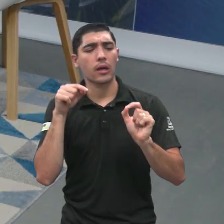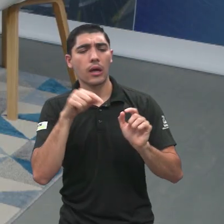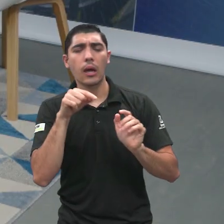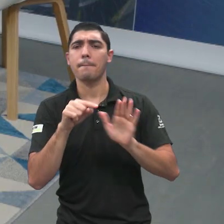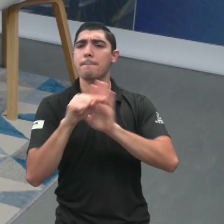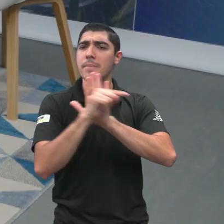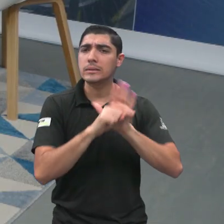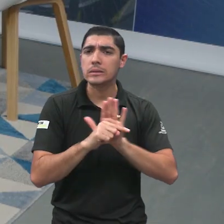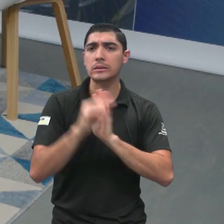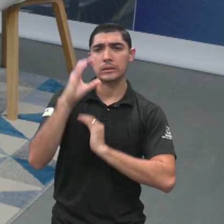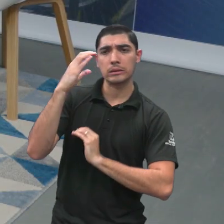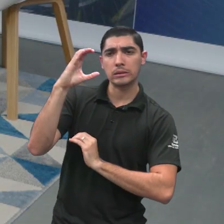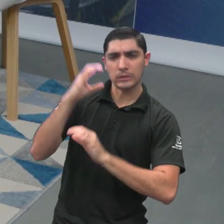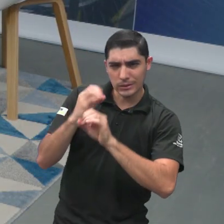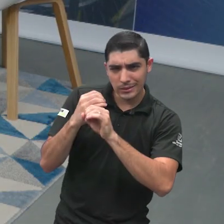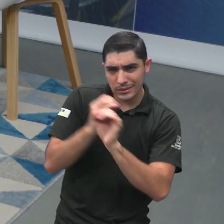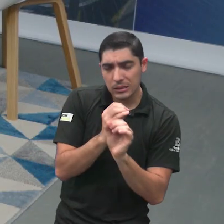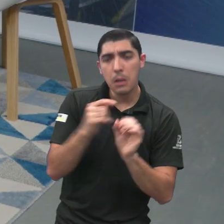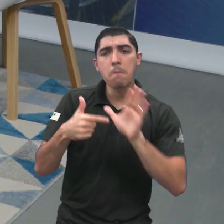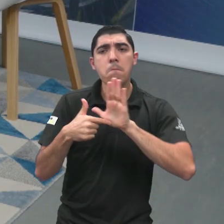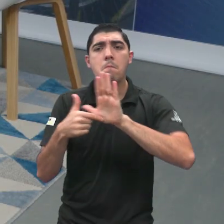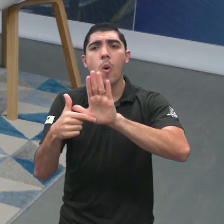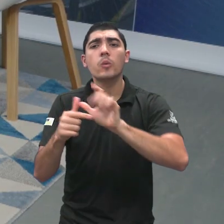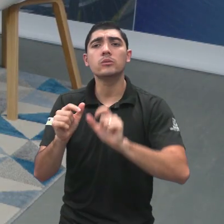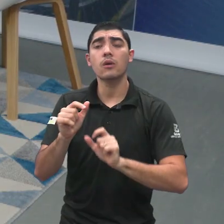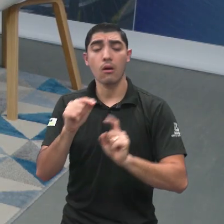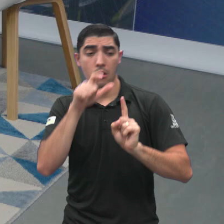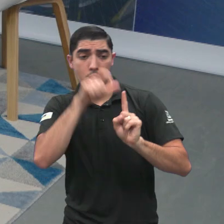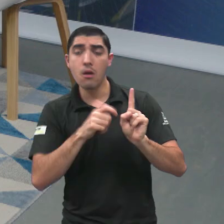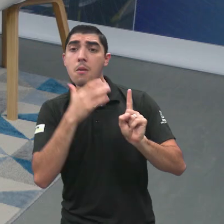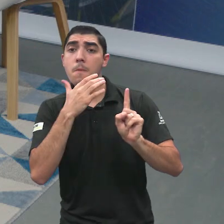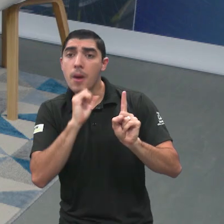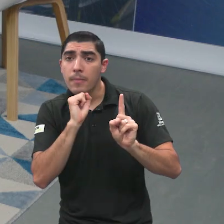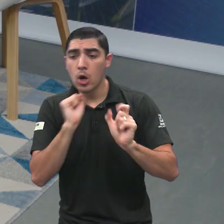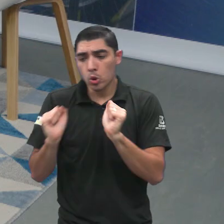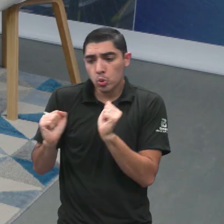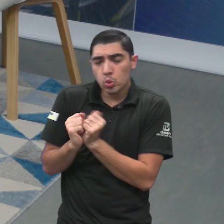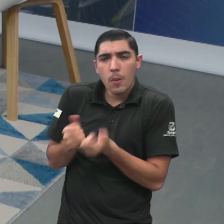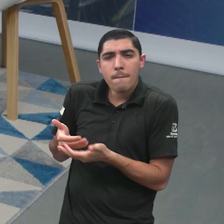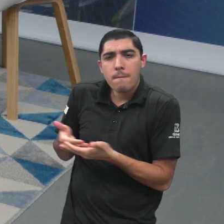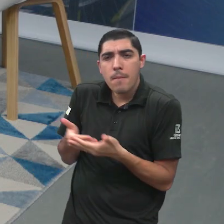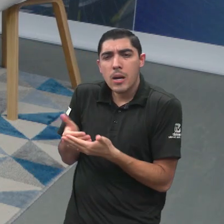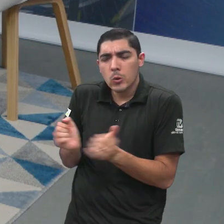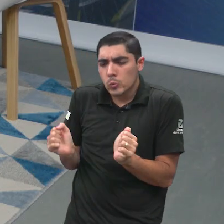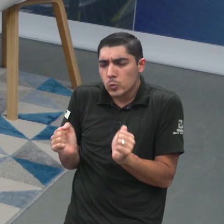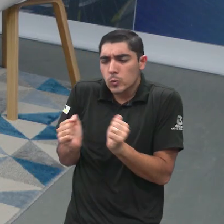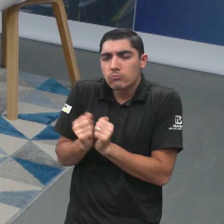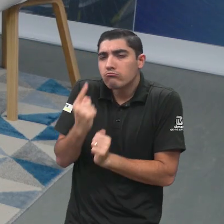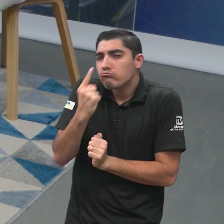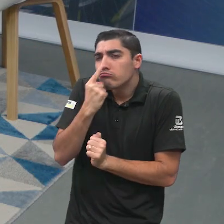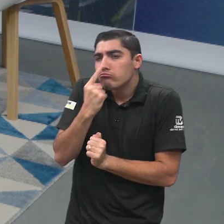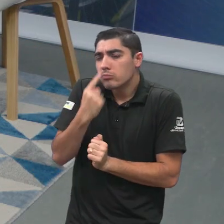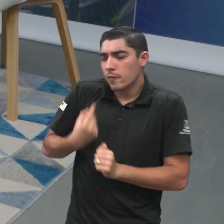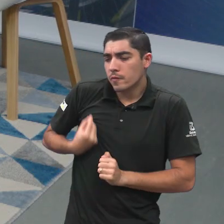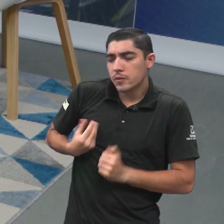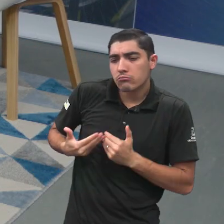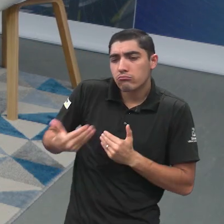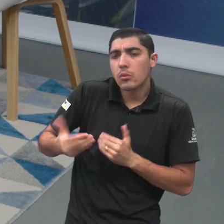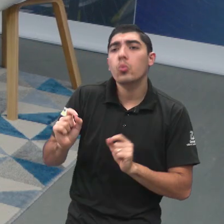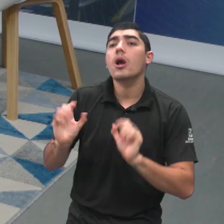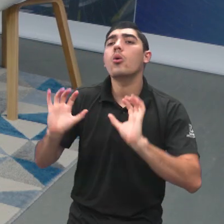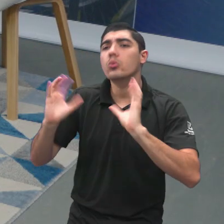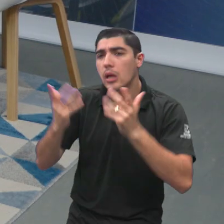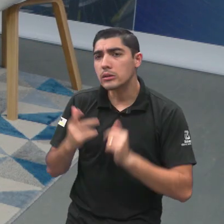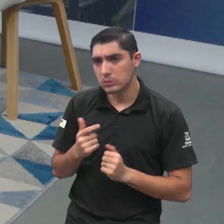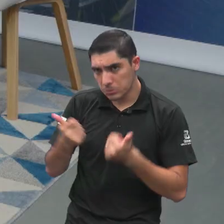sobre a importância da presença dos pais nos primeiros dias de vida do bebê? Temos uma literatura dentro